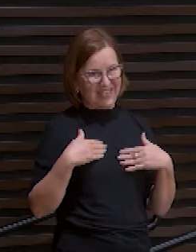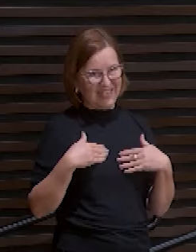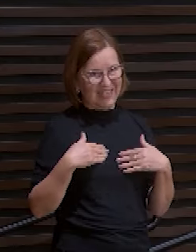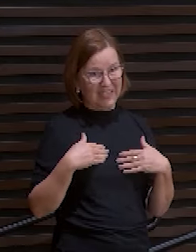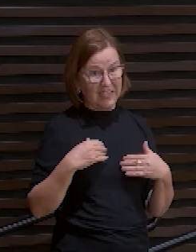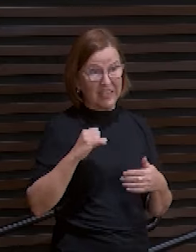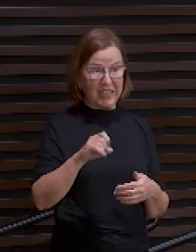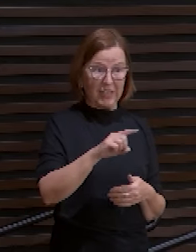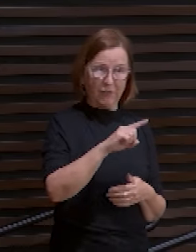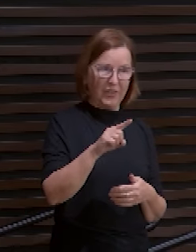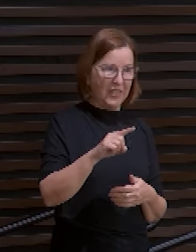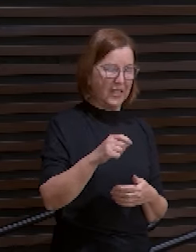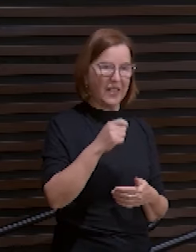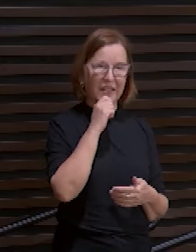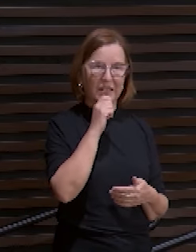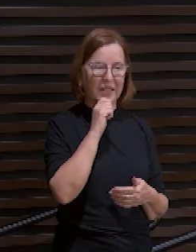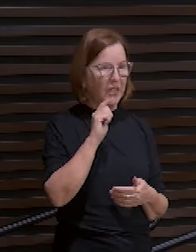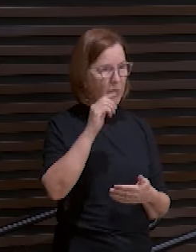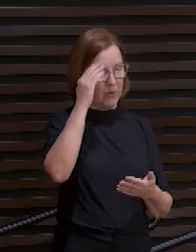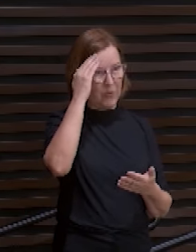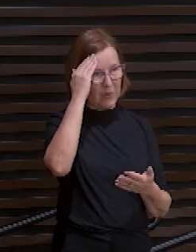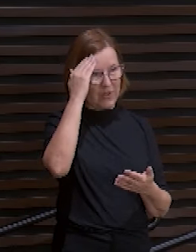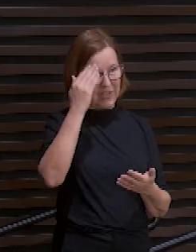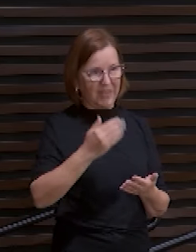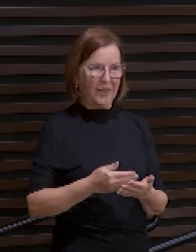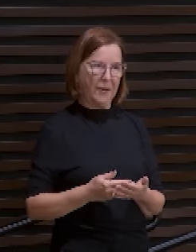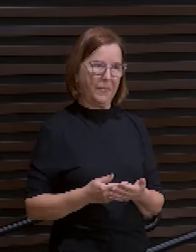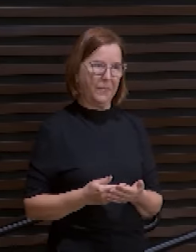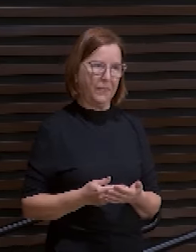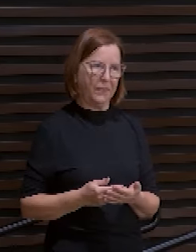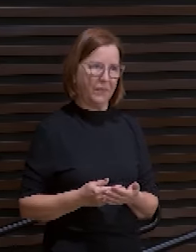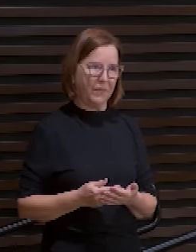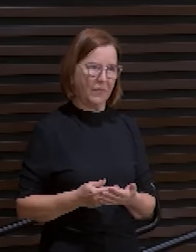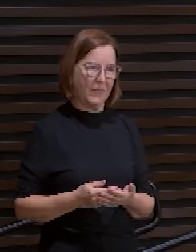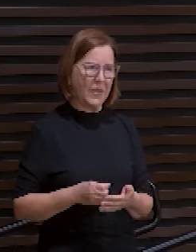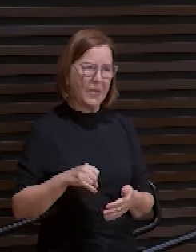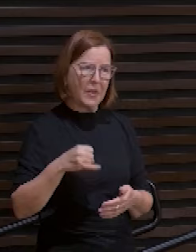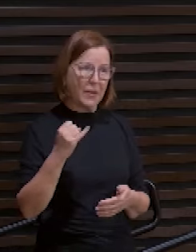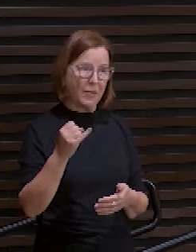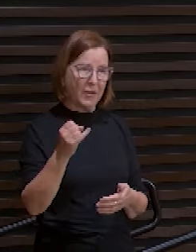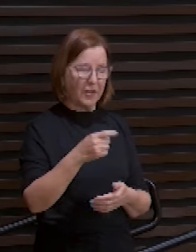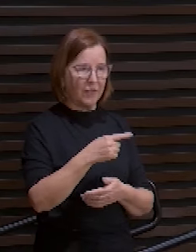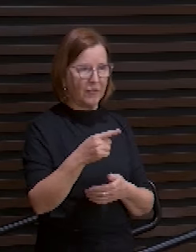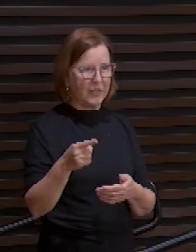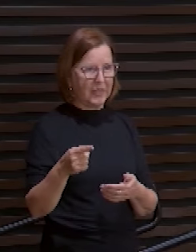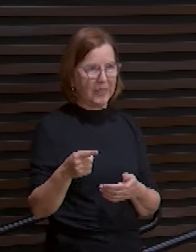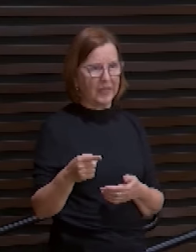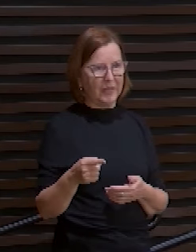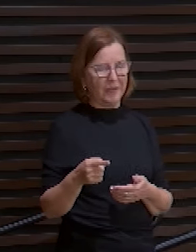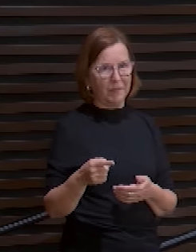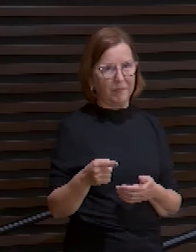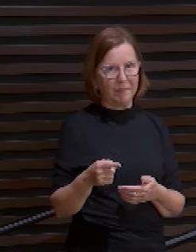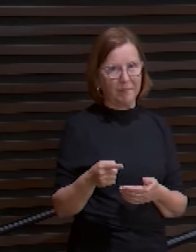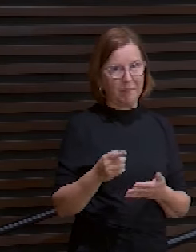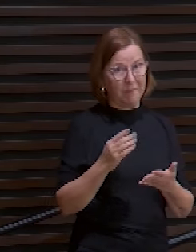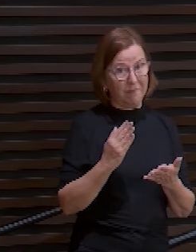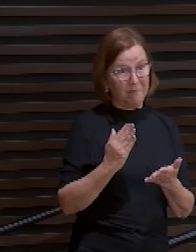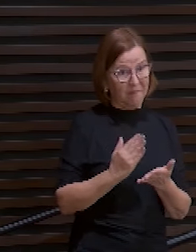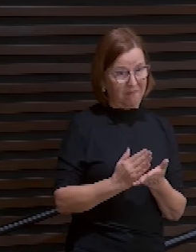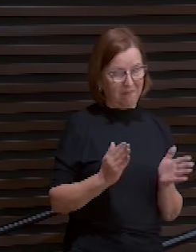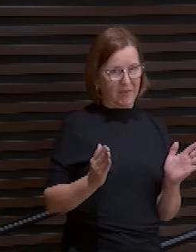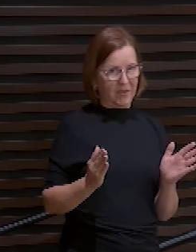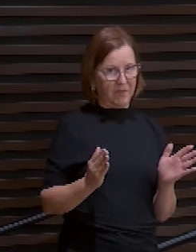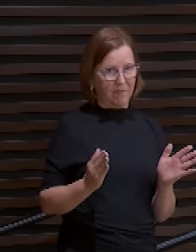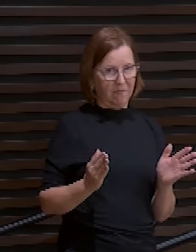não meu amado convicção disso é muito importante que você pare se coloque